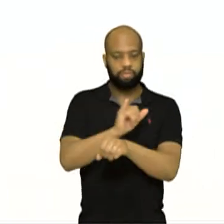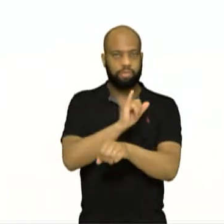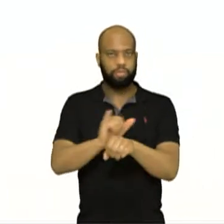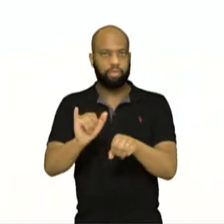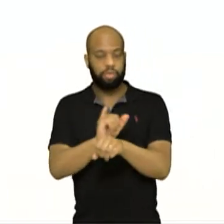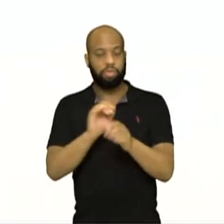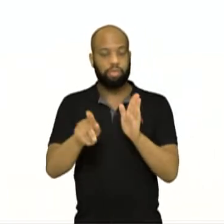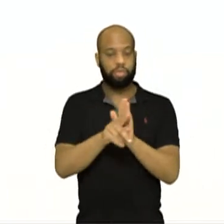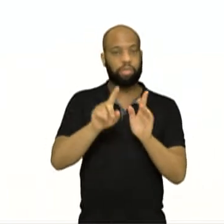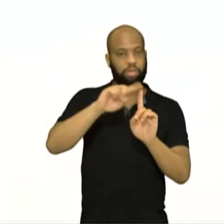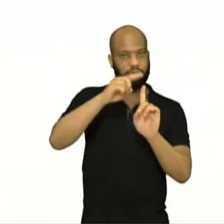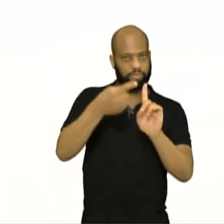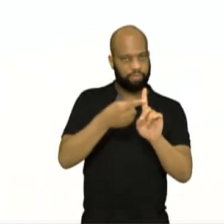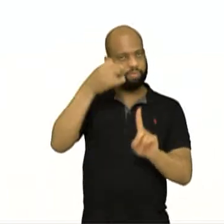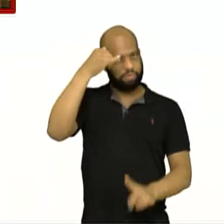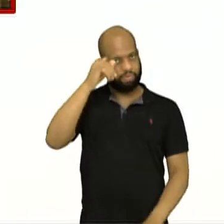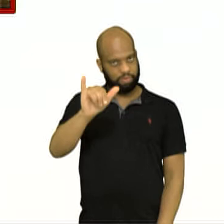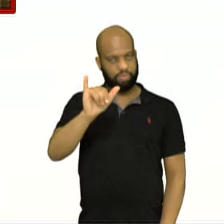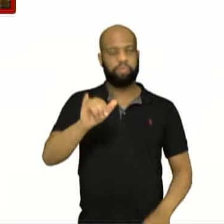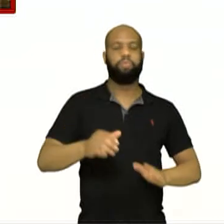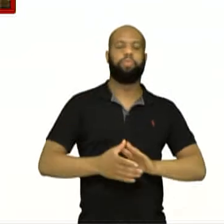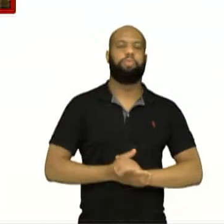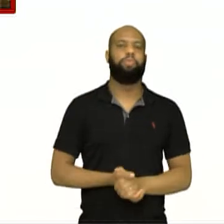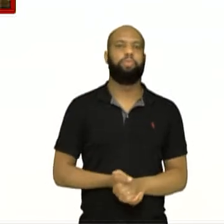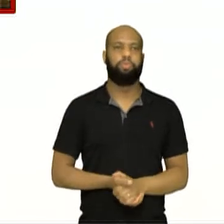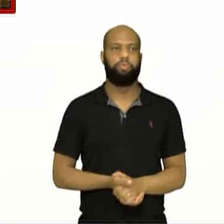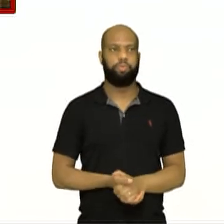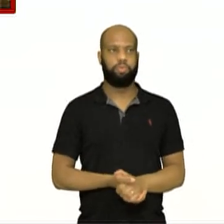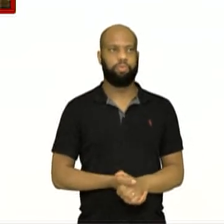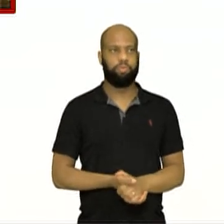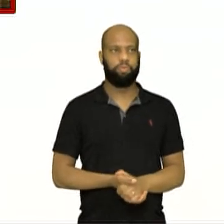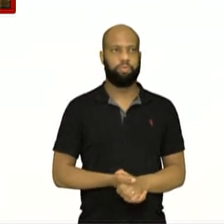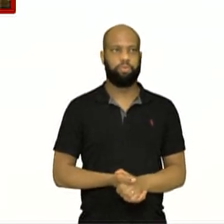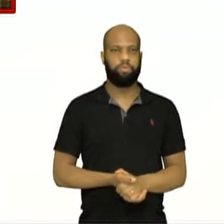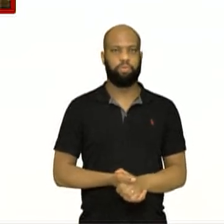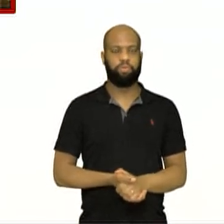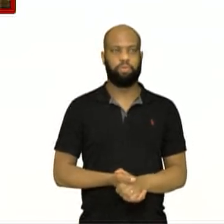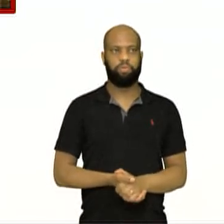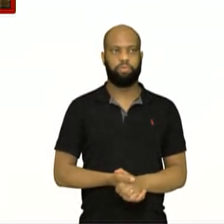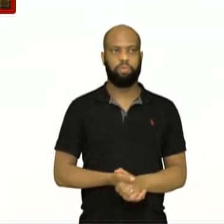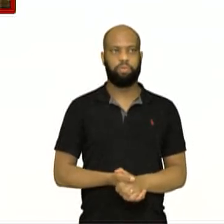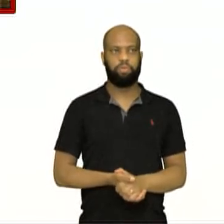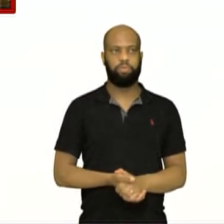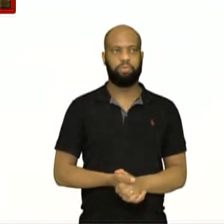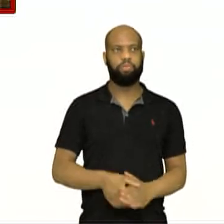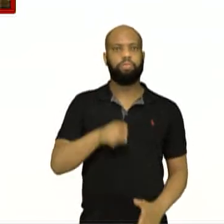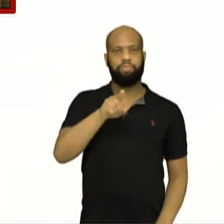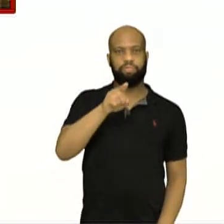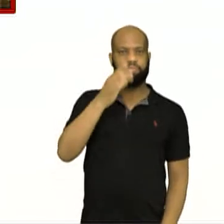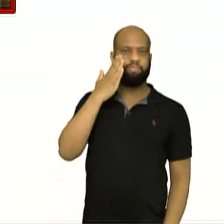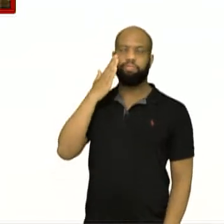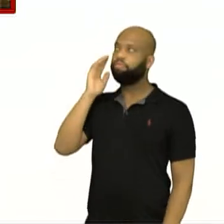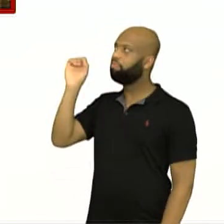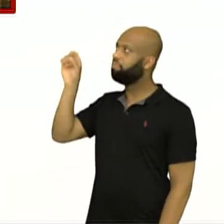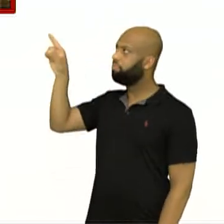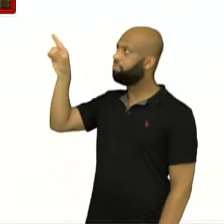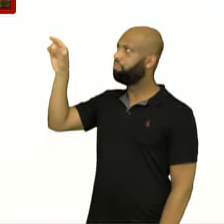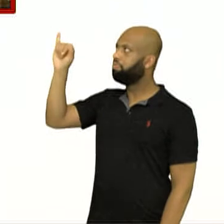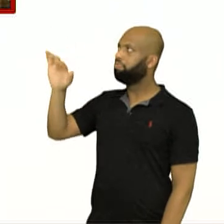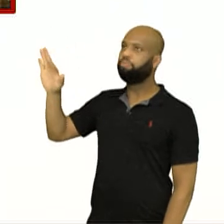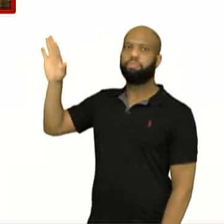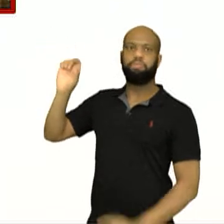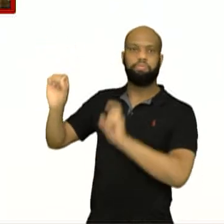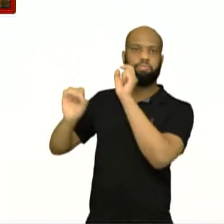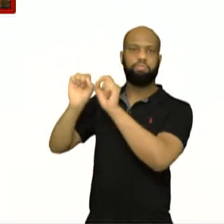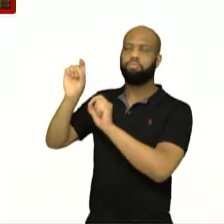assim para evitar a gravidez, né? Ou seja, trabalhar de uma maneira planejada com relação a isso. Você sabe que imagem é essa? Você sabe o que que